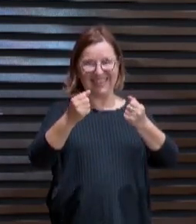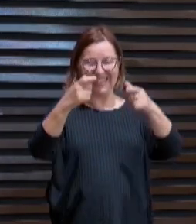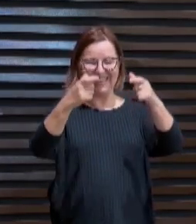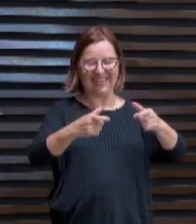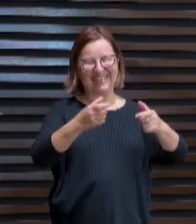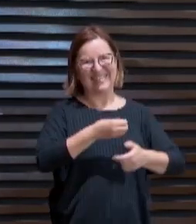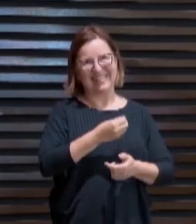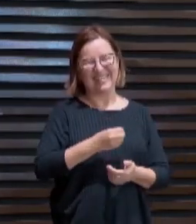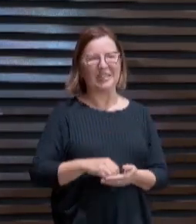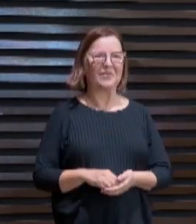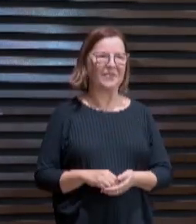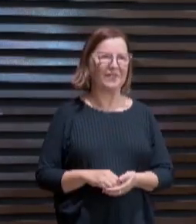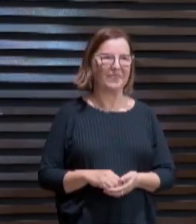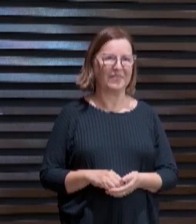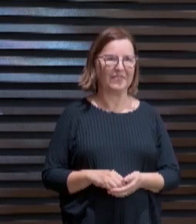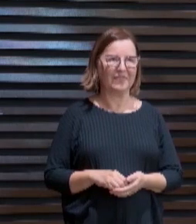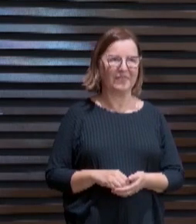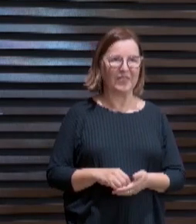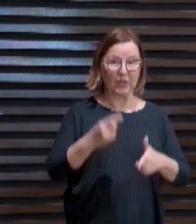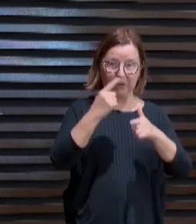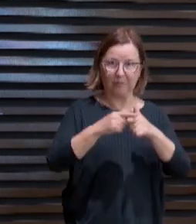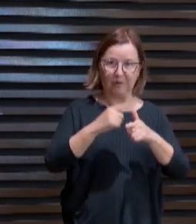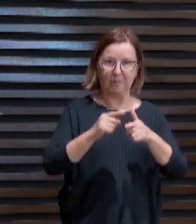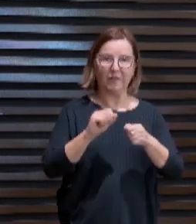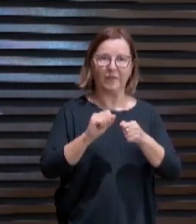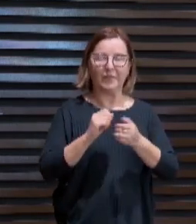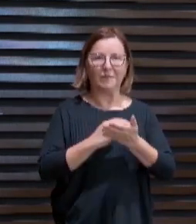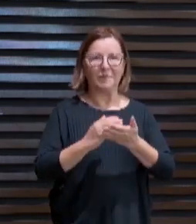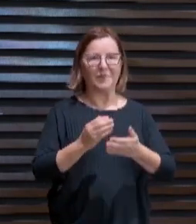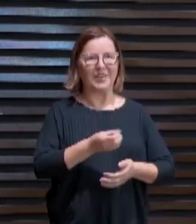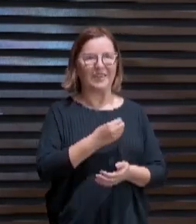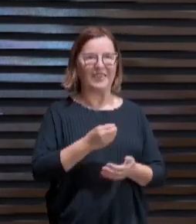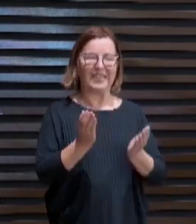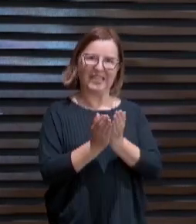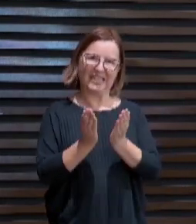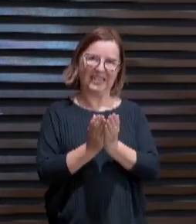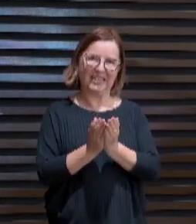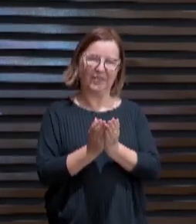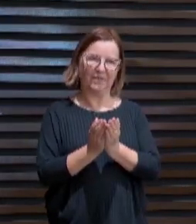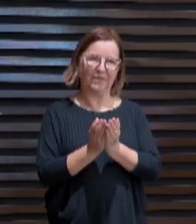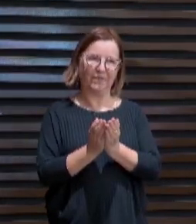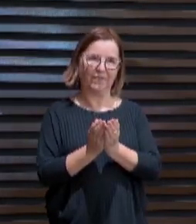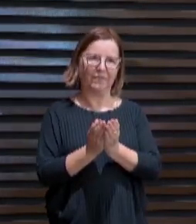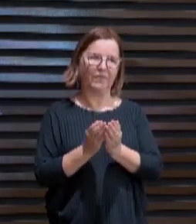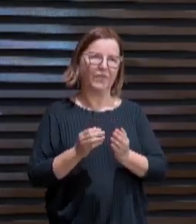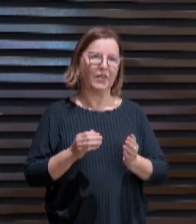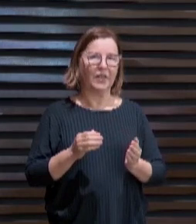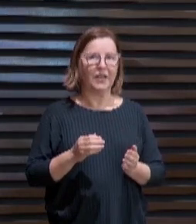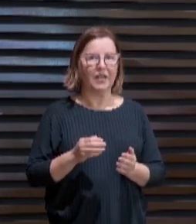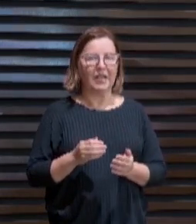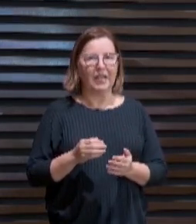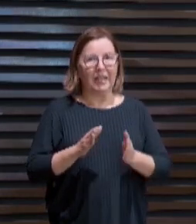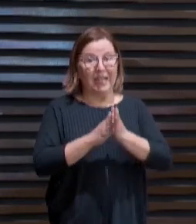Queridos, as provações fazem parte da vida cristã. Em nenhum lugar da Bíblia o Senhor nos garantiu uma vida isenta de